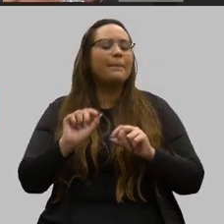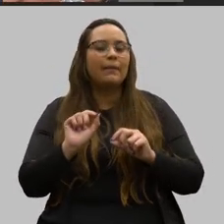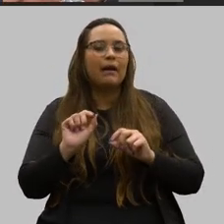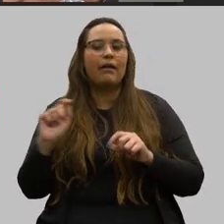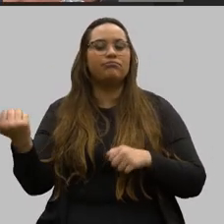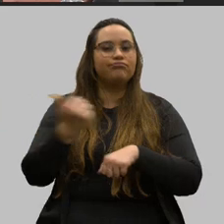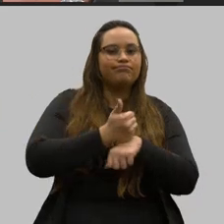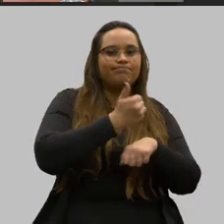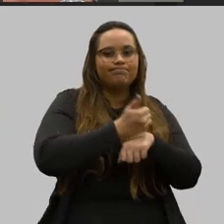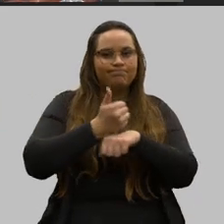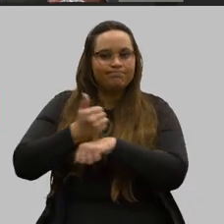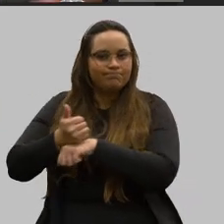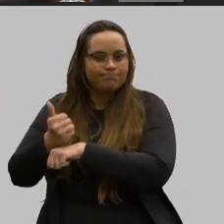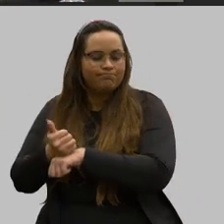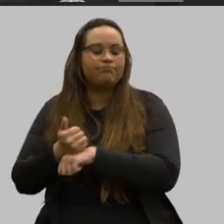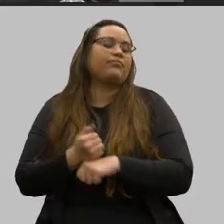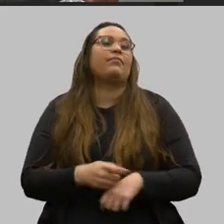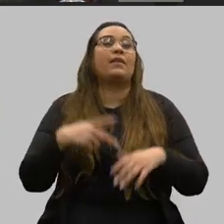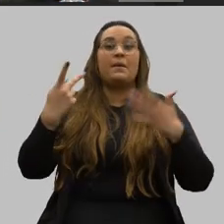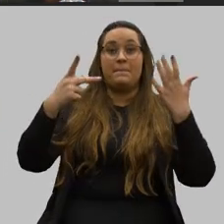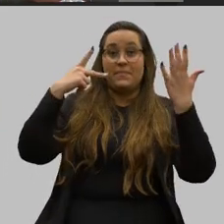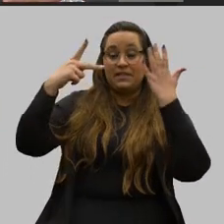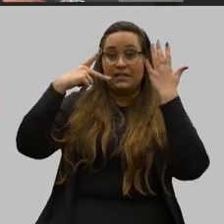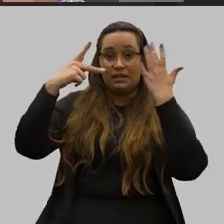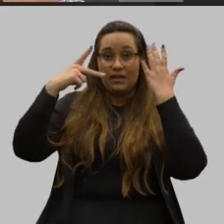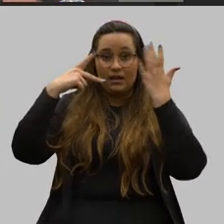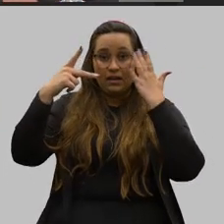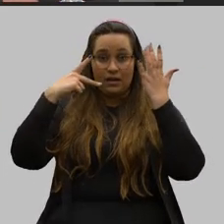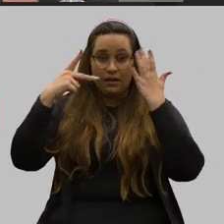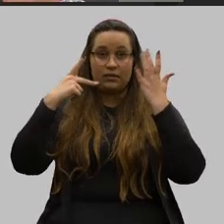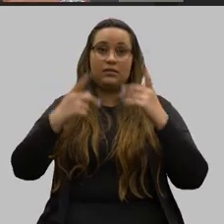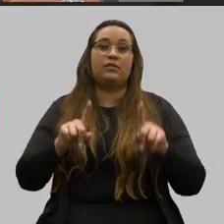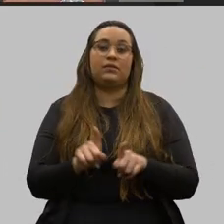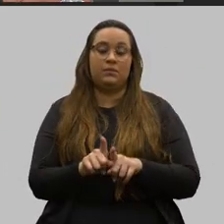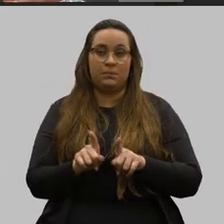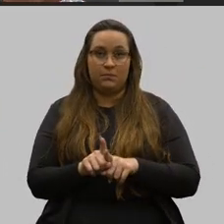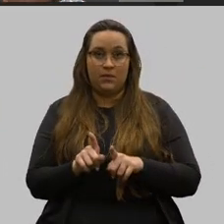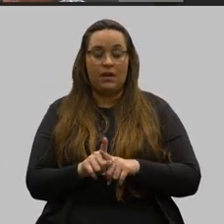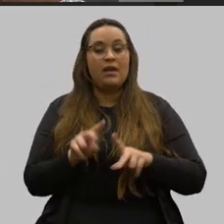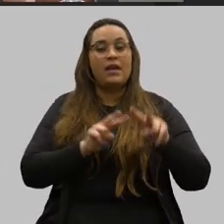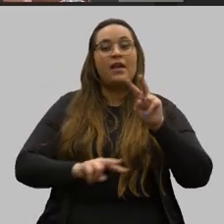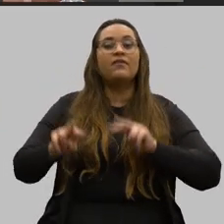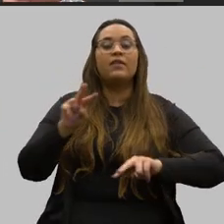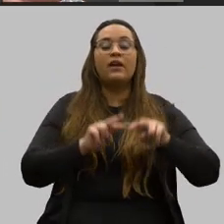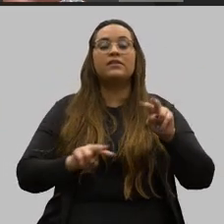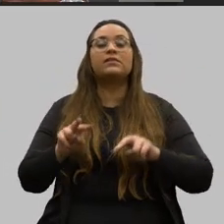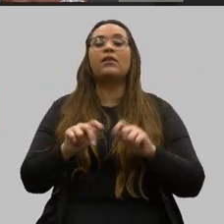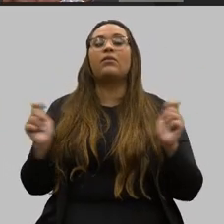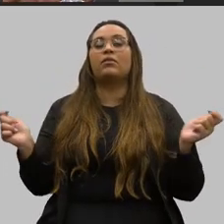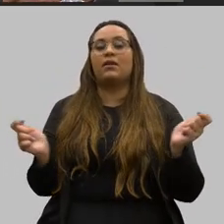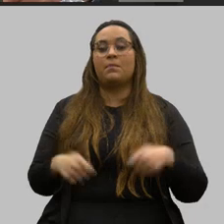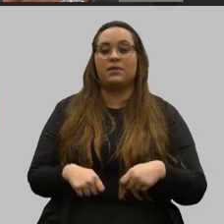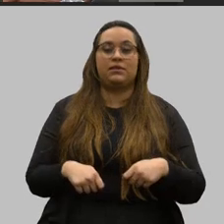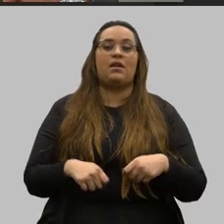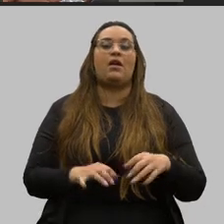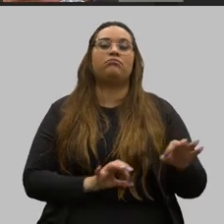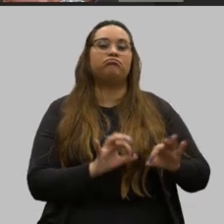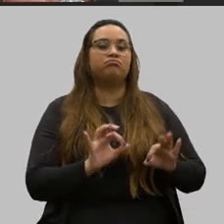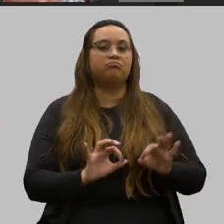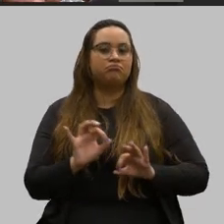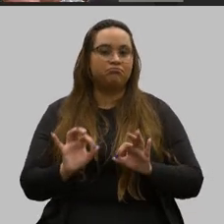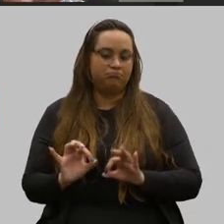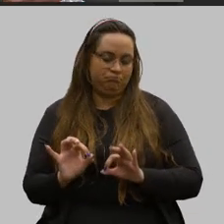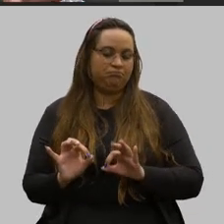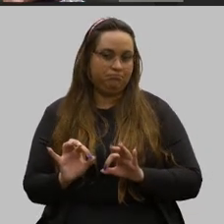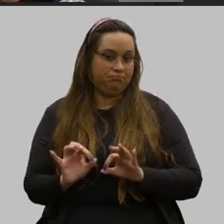atendimento psicológico e psiquiátrico da rede orgânica O que é natural e normal e avaliação da capacidade laborativa e ajustamento funcional nesse